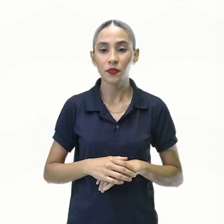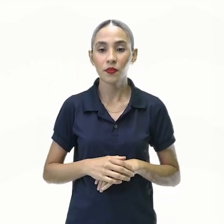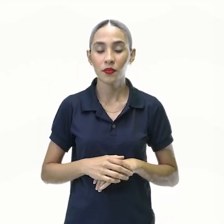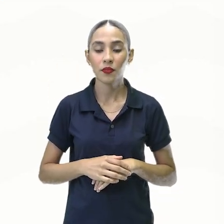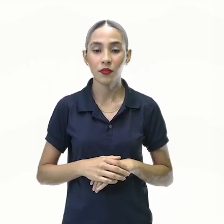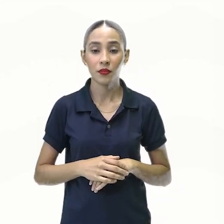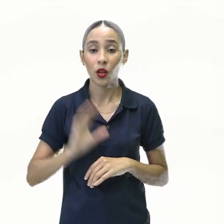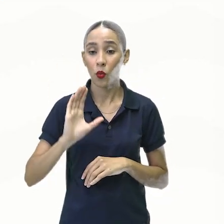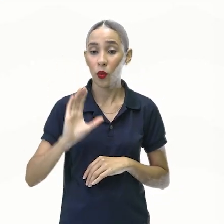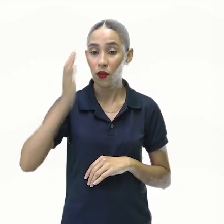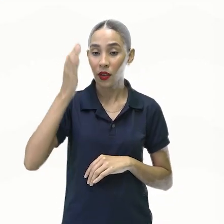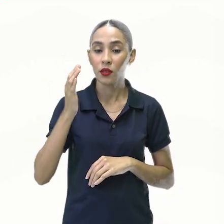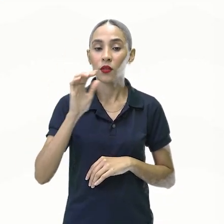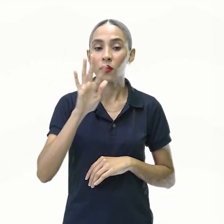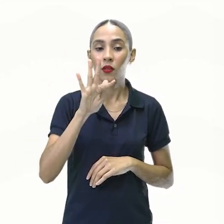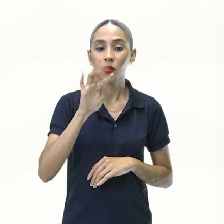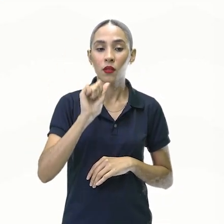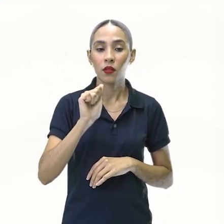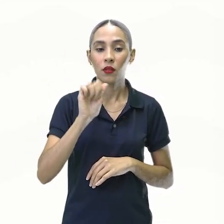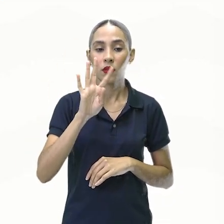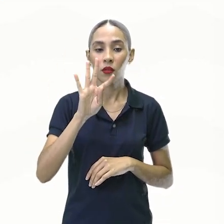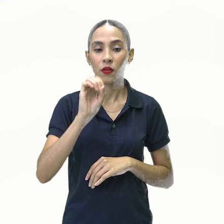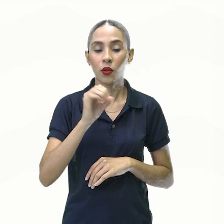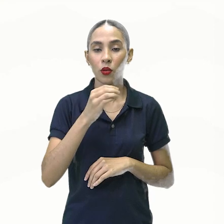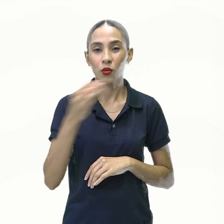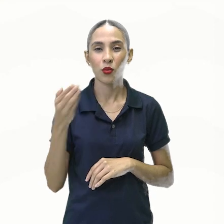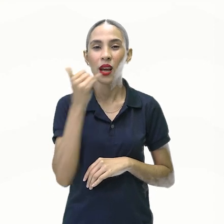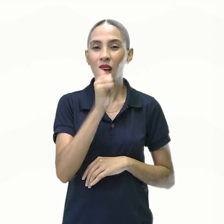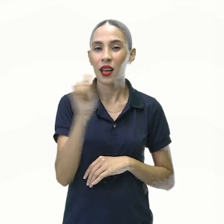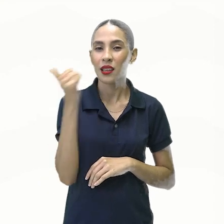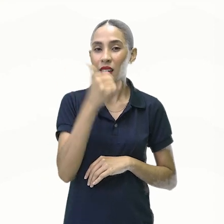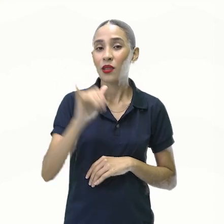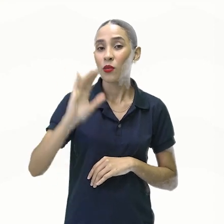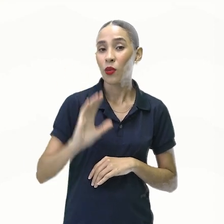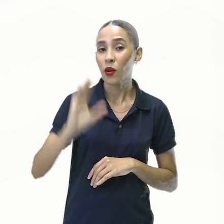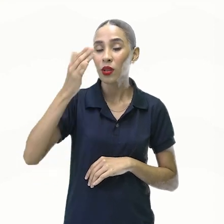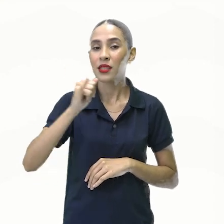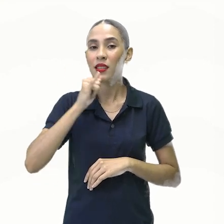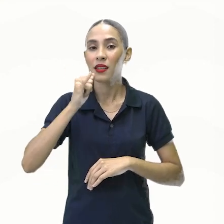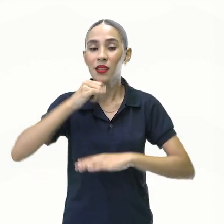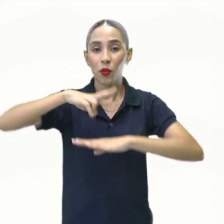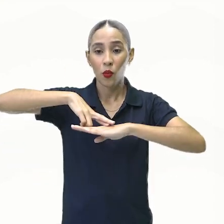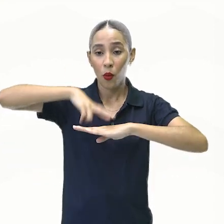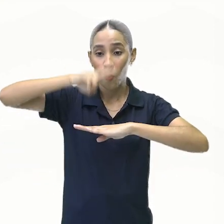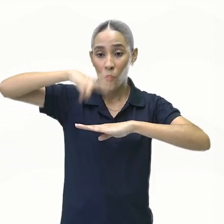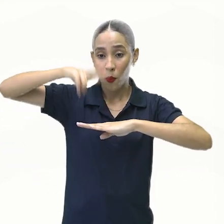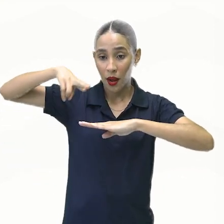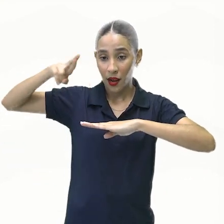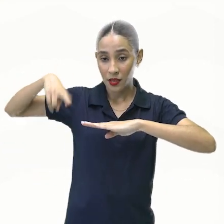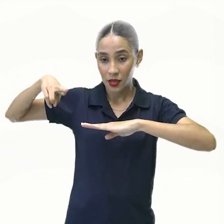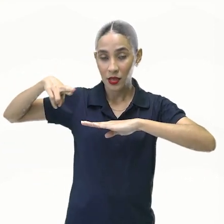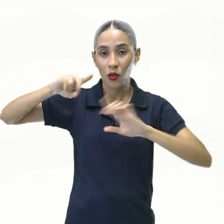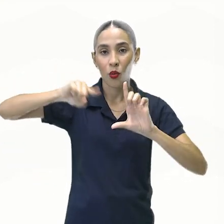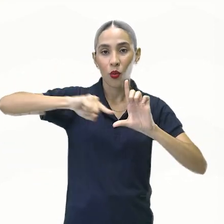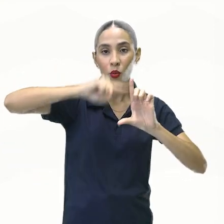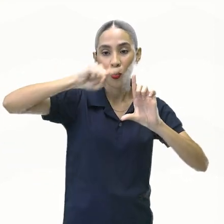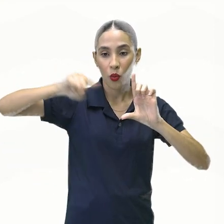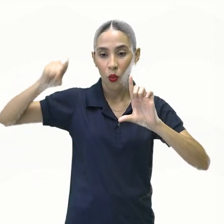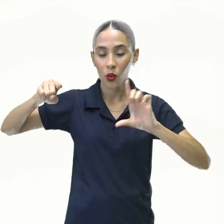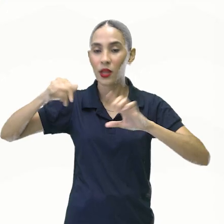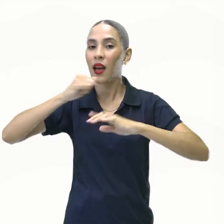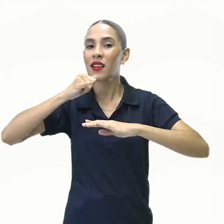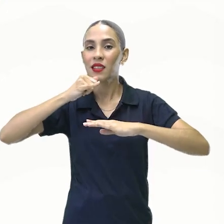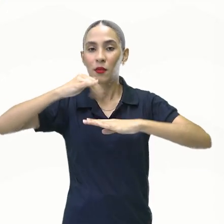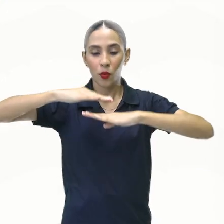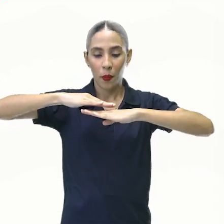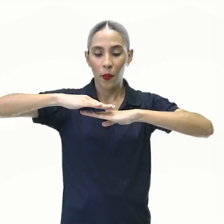nosso efeito fotoelétrico, né, que acontece quando uma radiação, uma onda eletromagnética, atinge